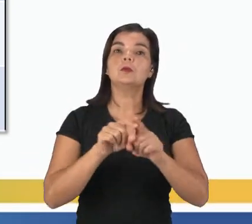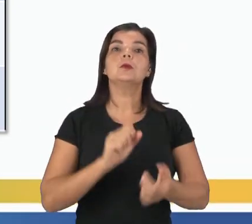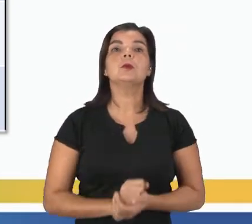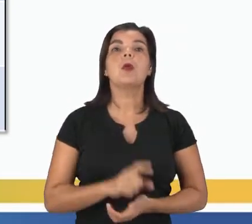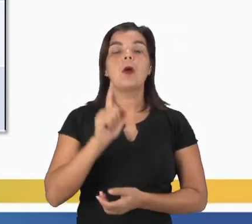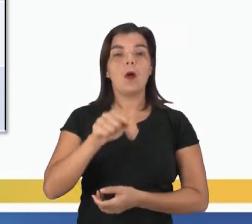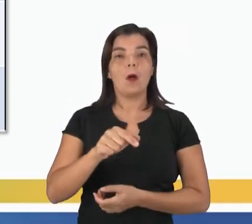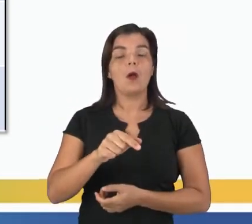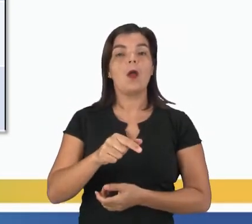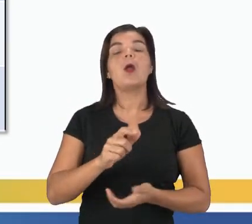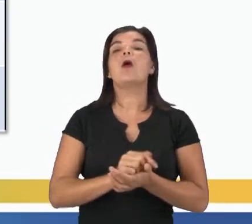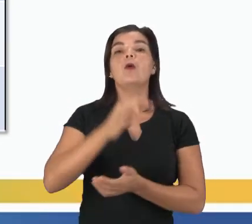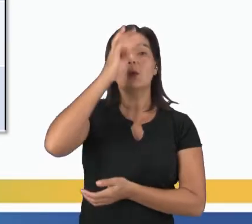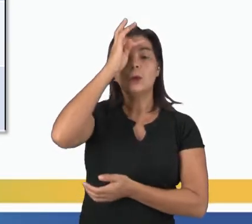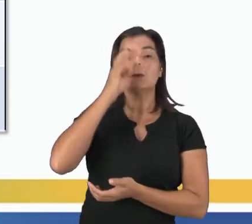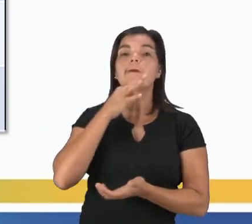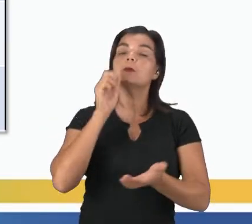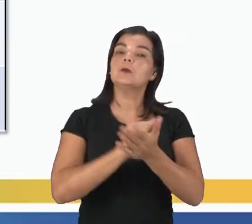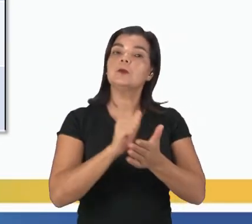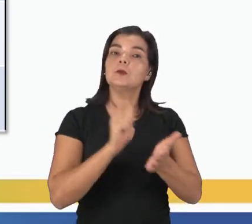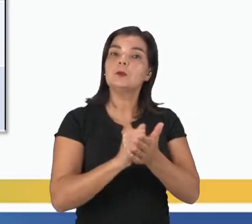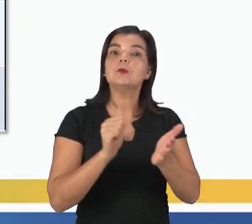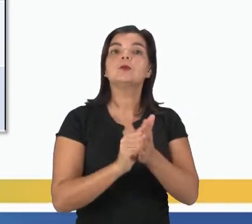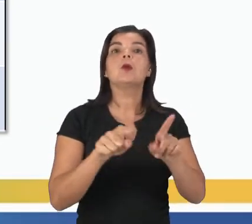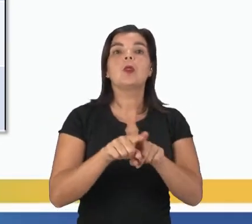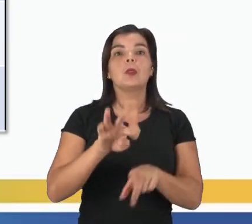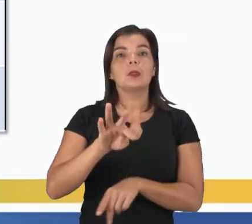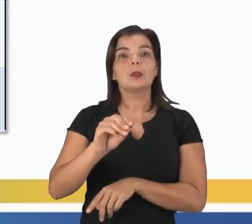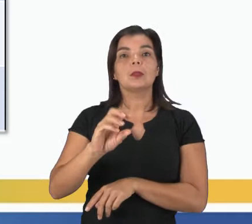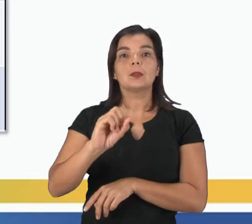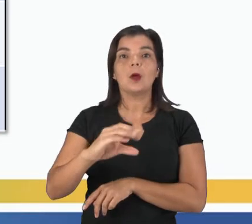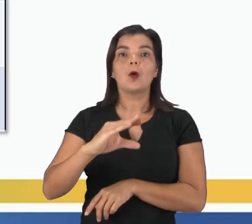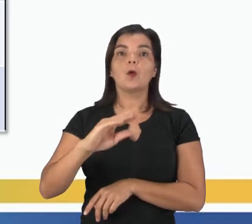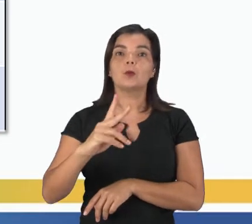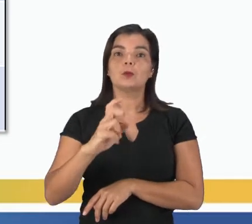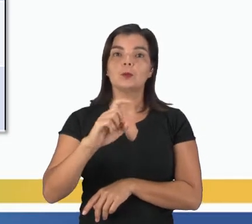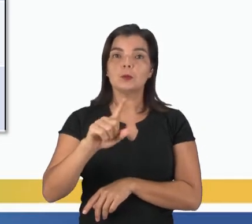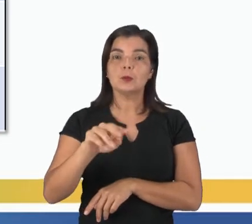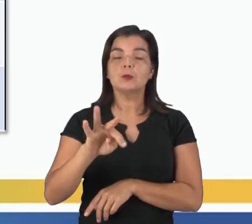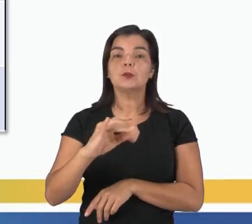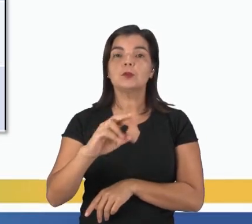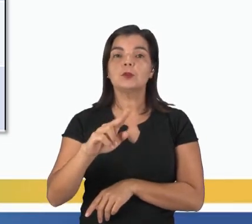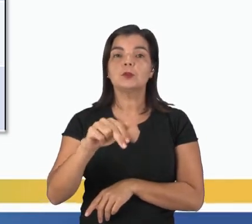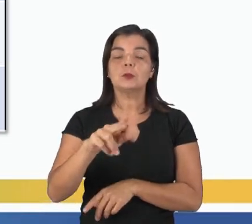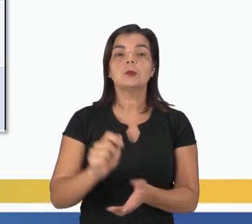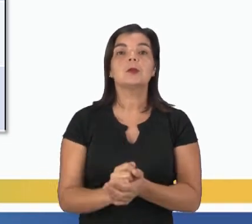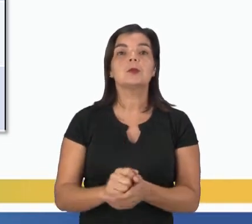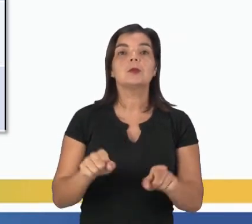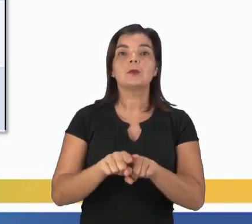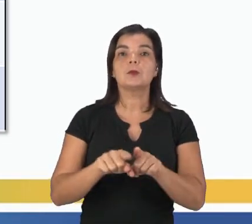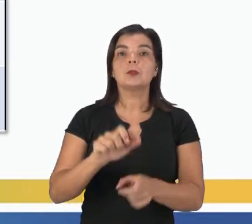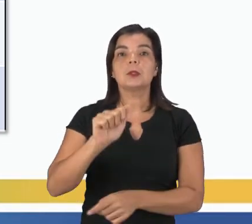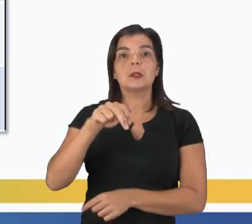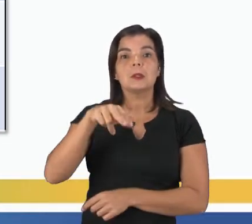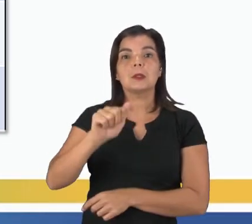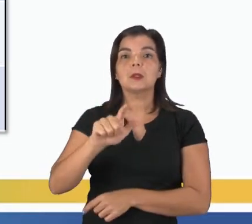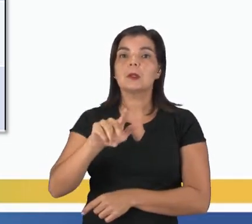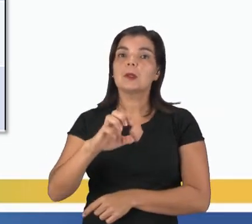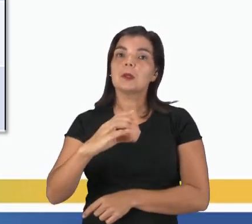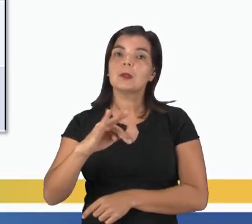é uma tradição escrita, Tao Te Ching é a tradição do taoísmo, os